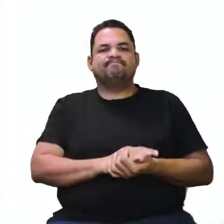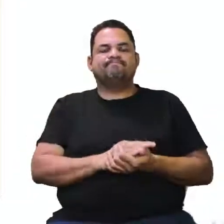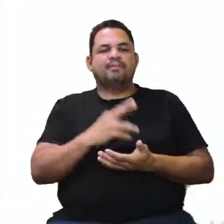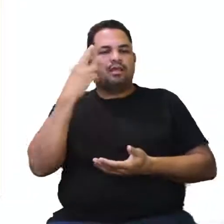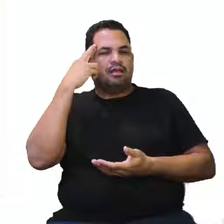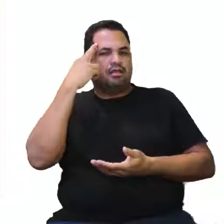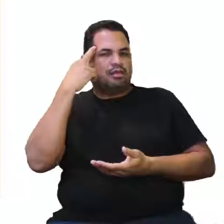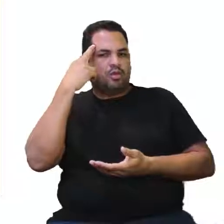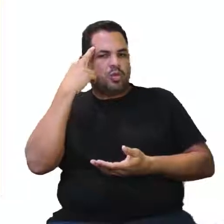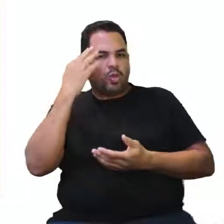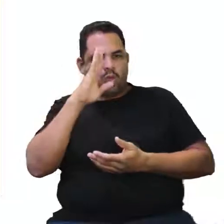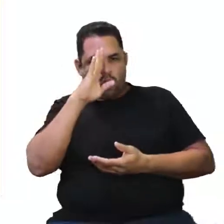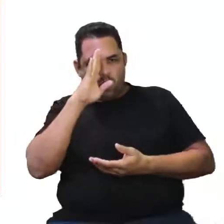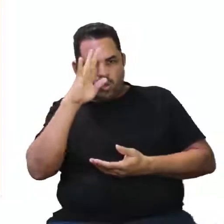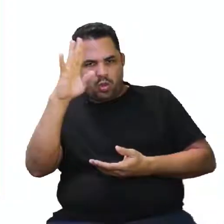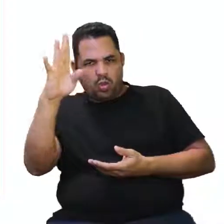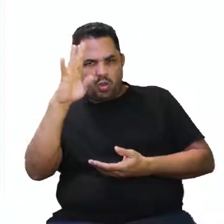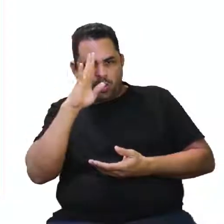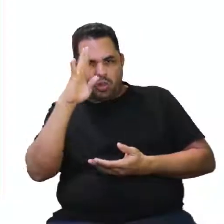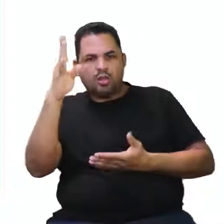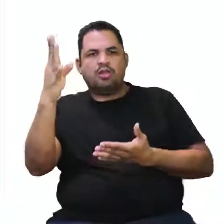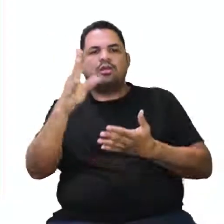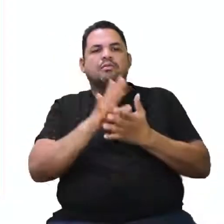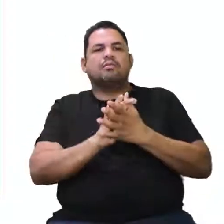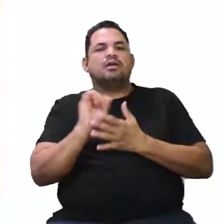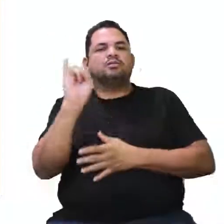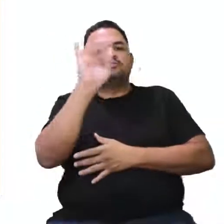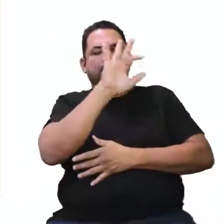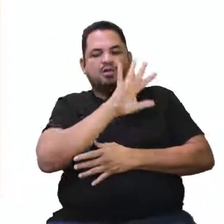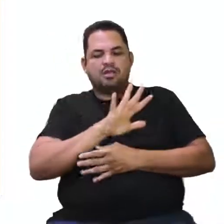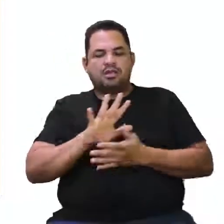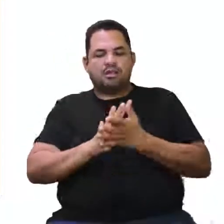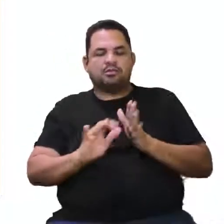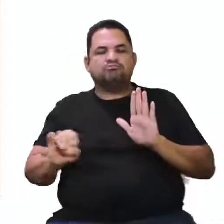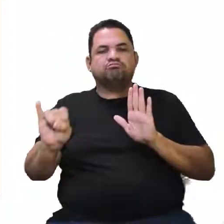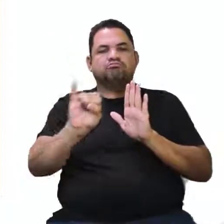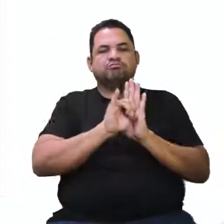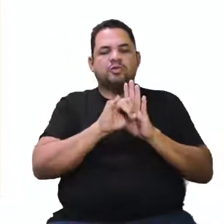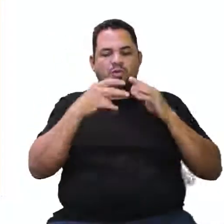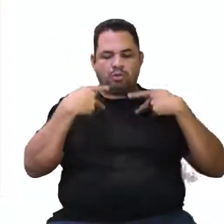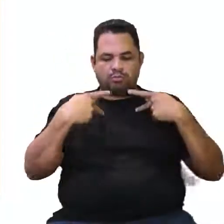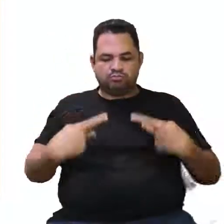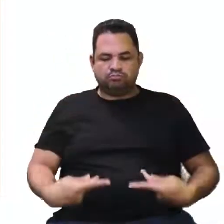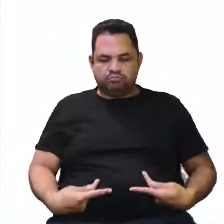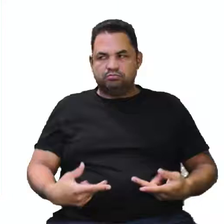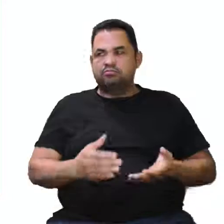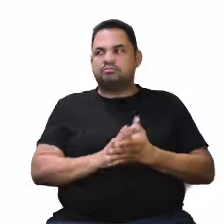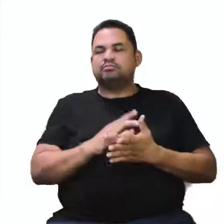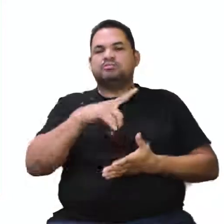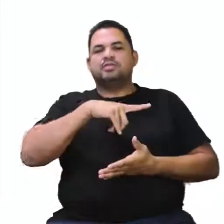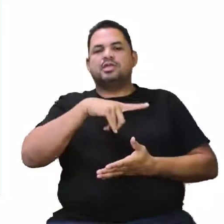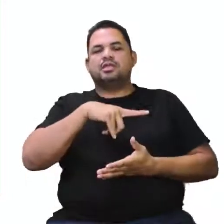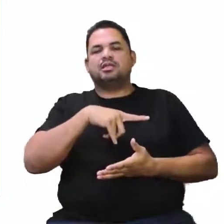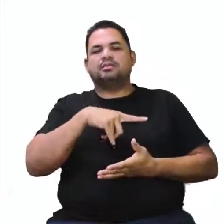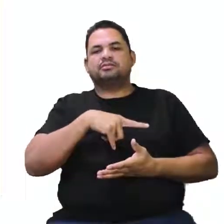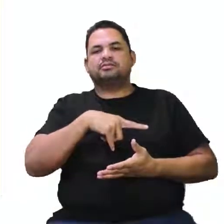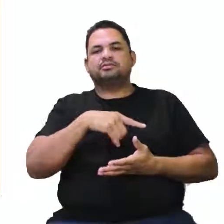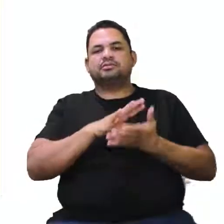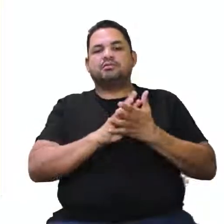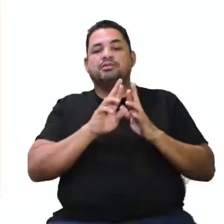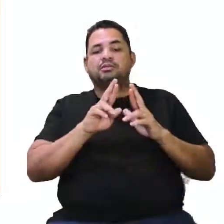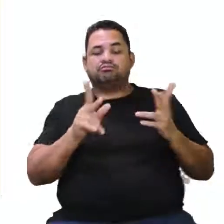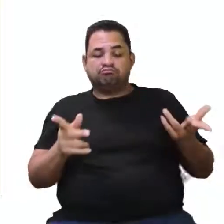As reflexões sobre as concepções de imagem e identidade corporal. Então tem